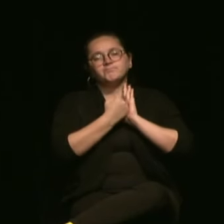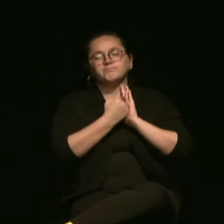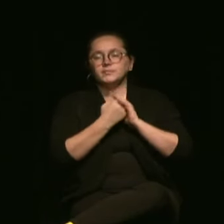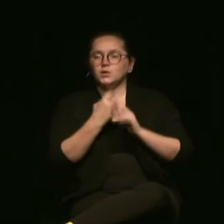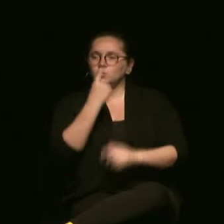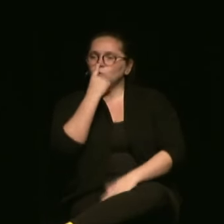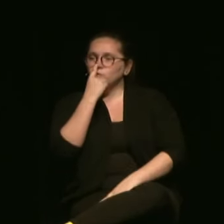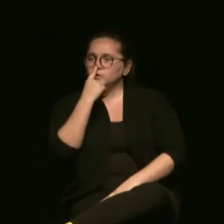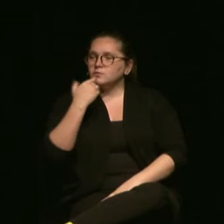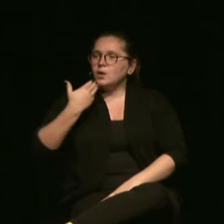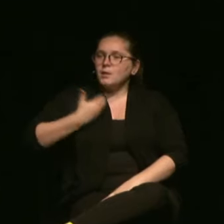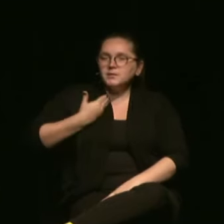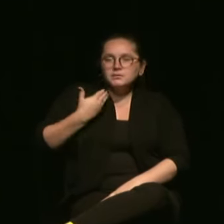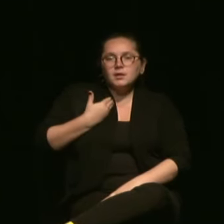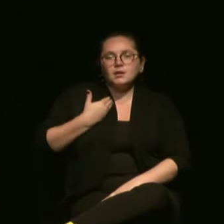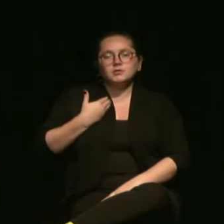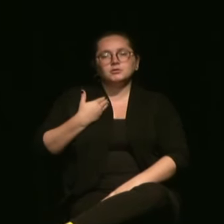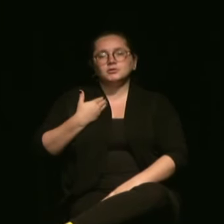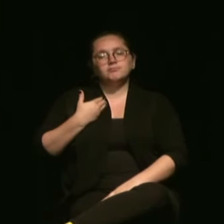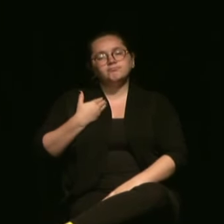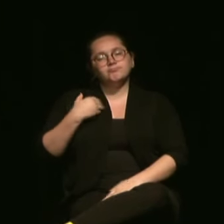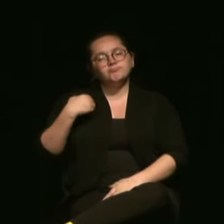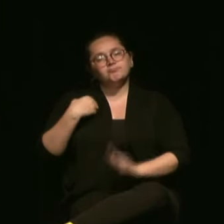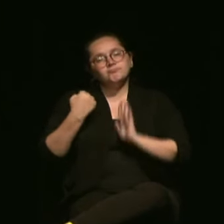convívio, uma amizade que me marcou profundamente.